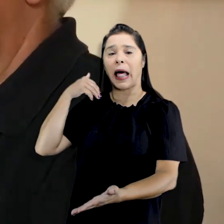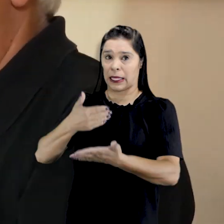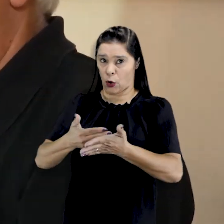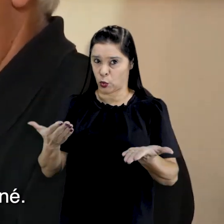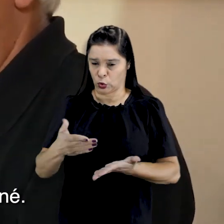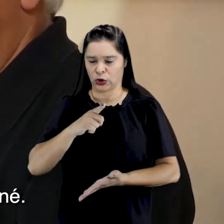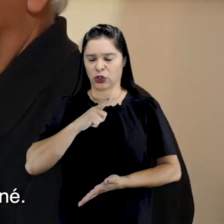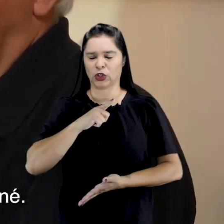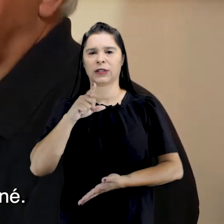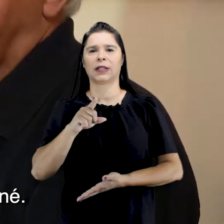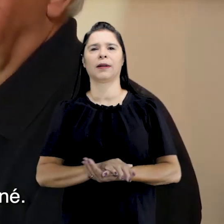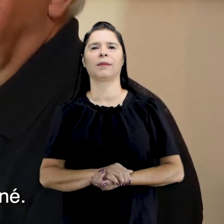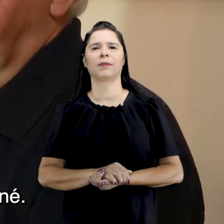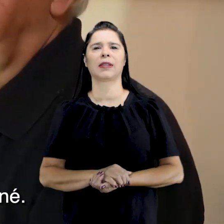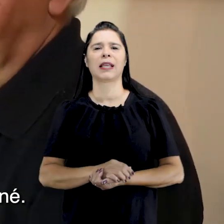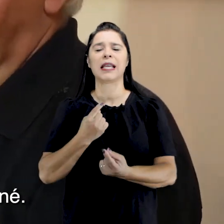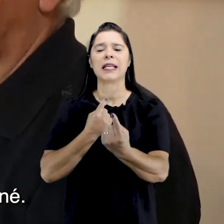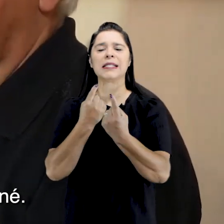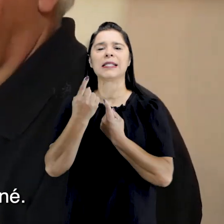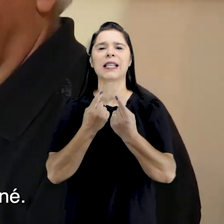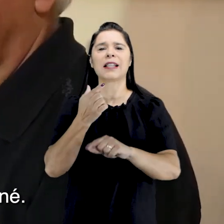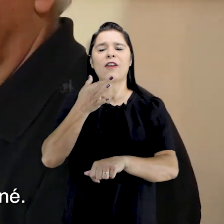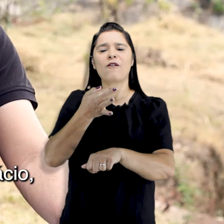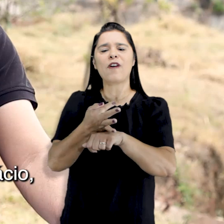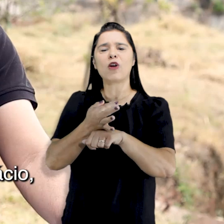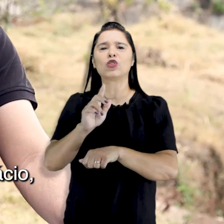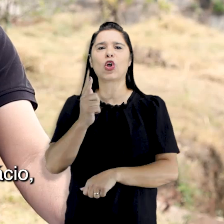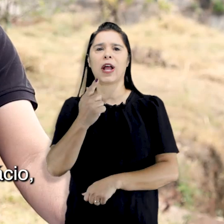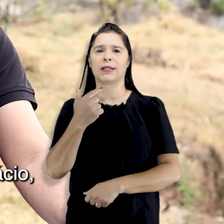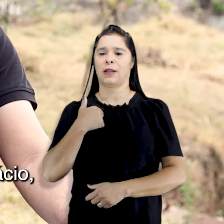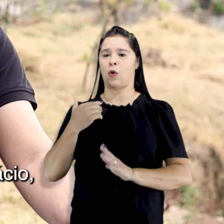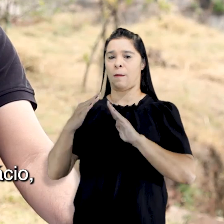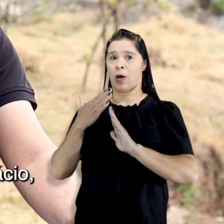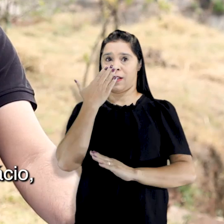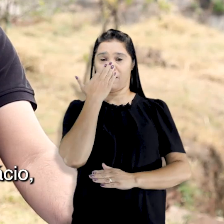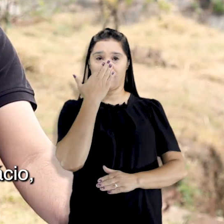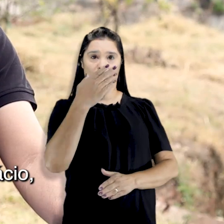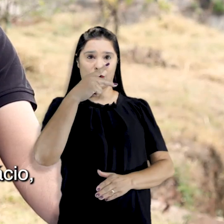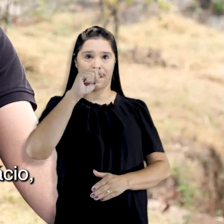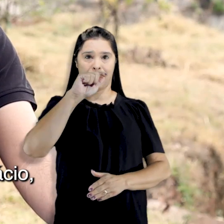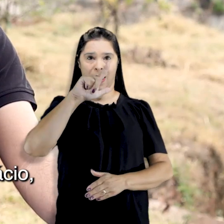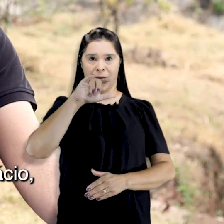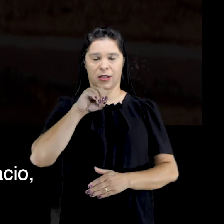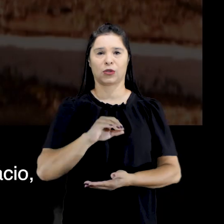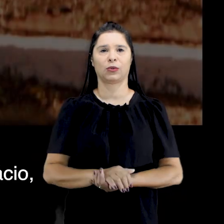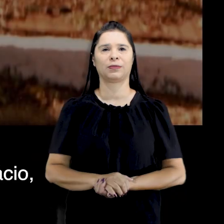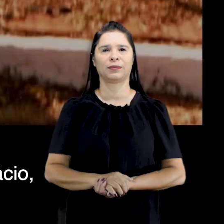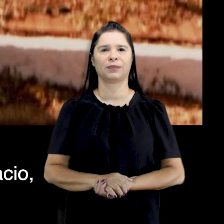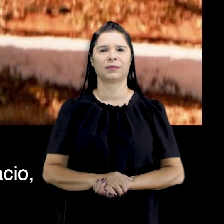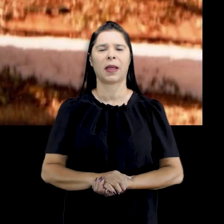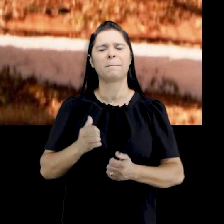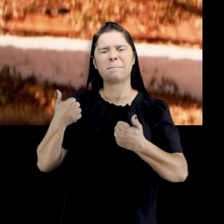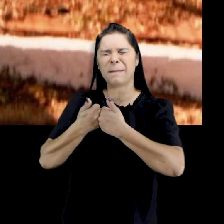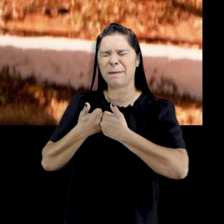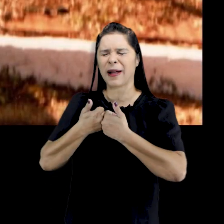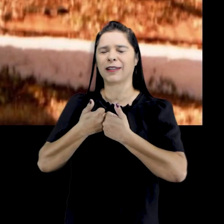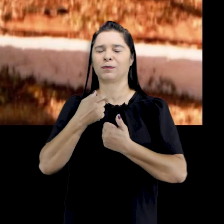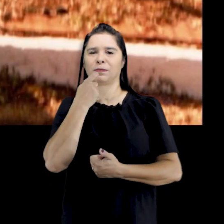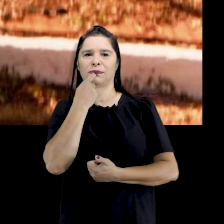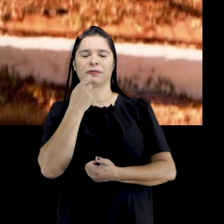hoje. Que chamava Estrada de Ferro de Goiás, né? Eu moro aqui na frente do palácio, né, bem próximo,